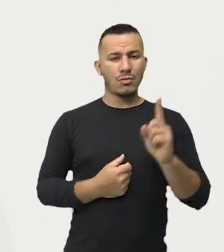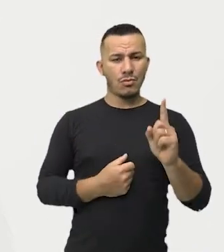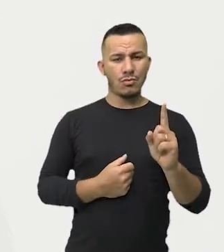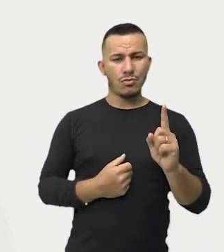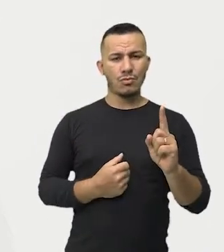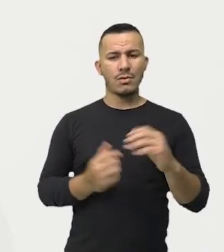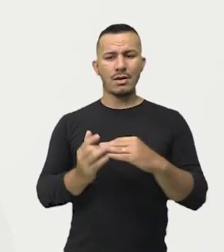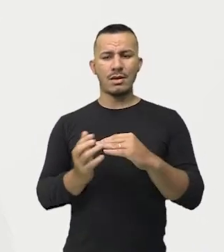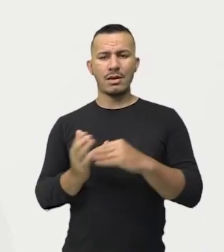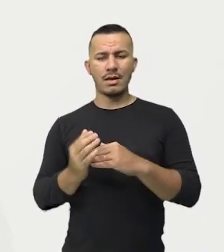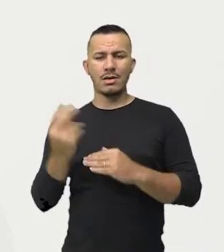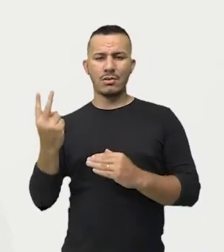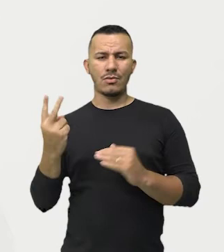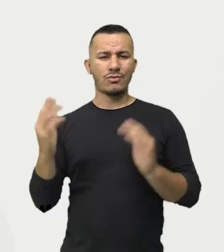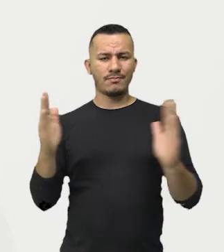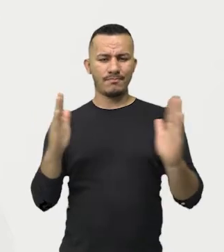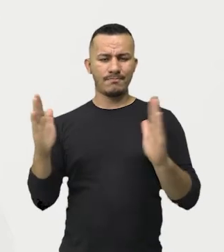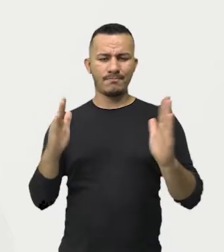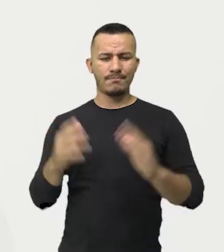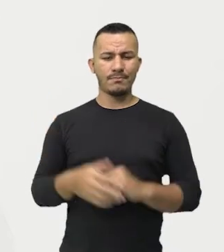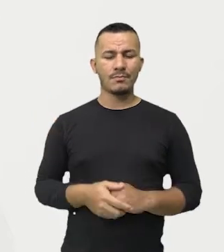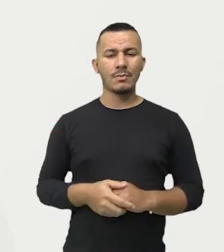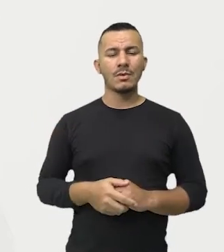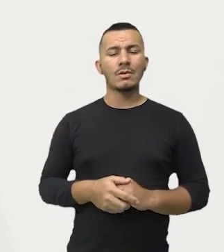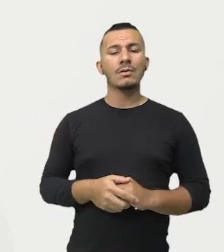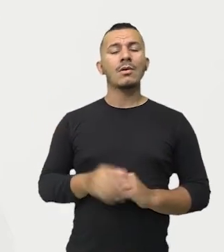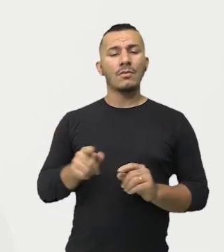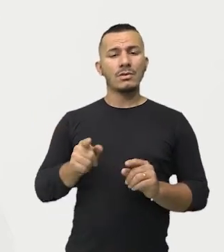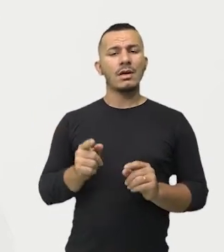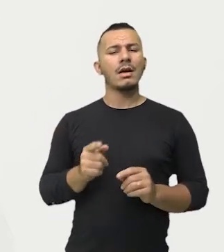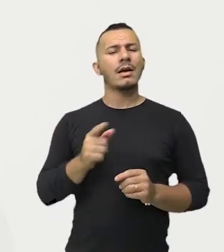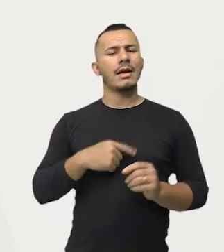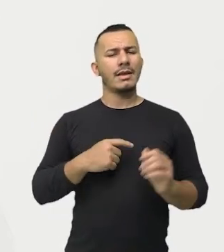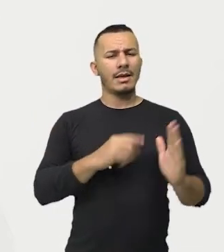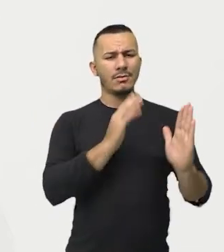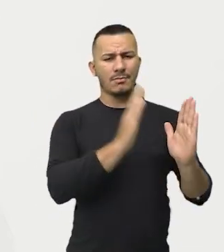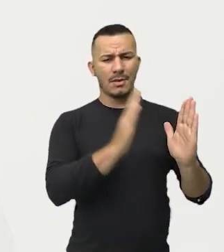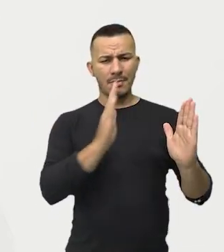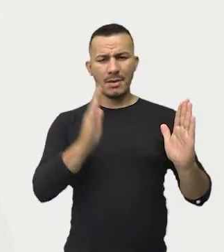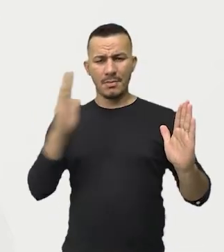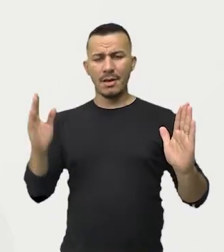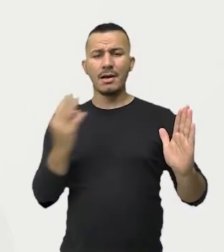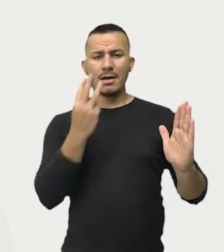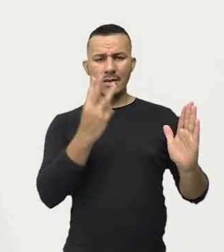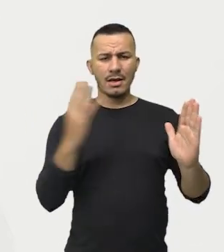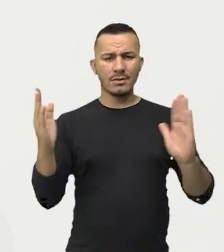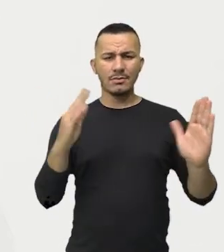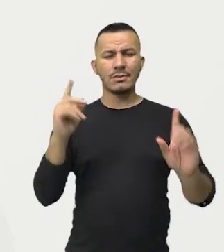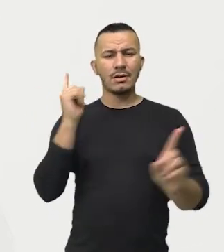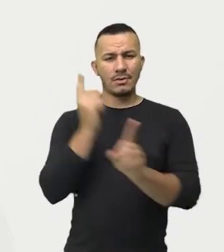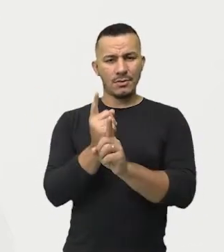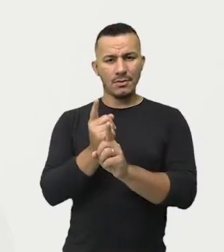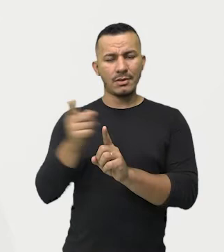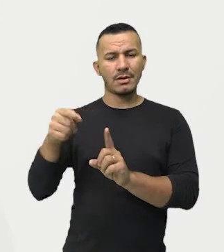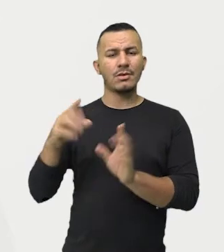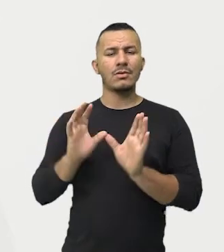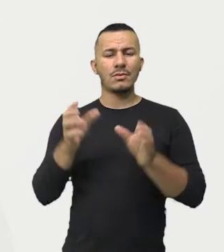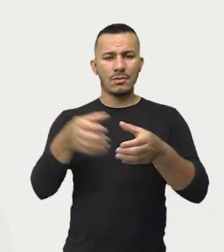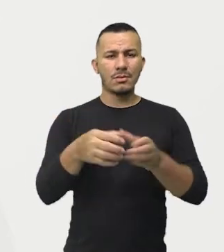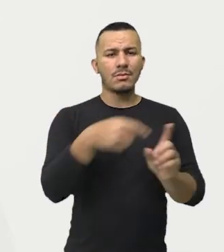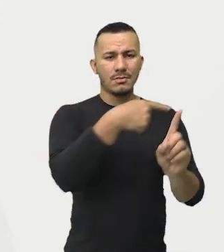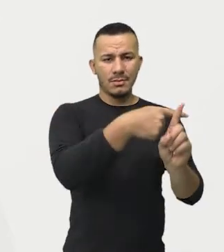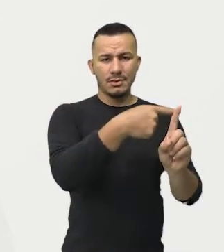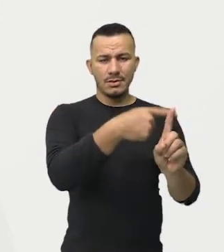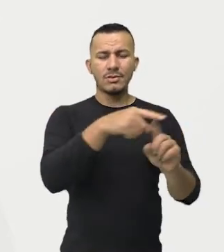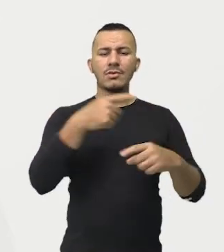2. Dividindo esse intervalo em 3 partes iguais, indicamos, então, o ponto correspondente à segunda parte positiva, porque nós